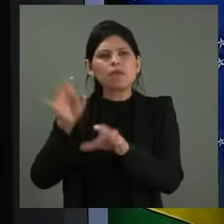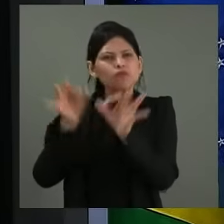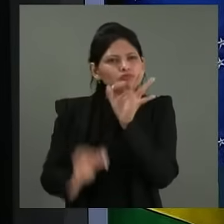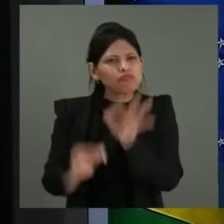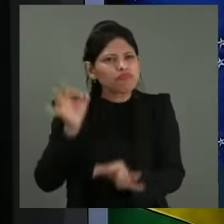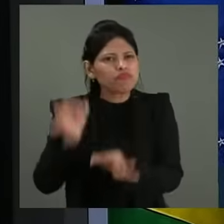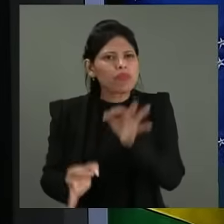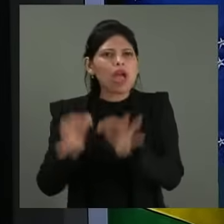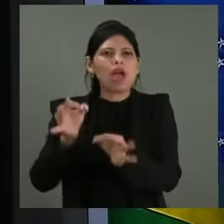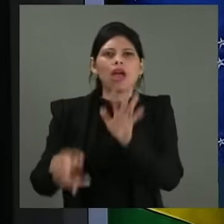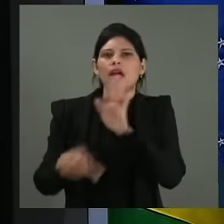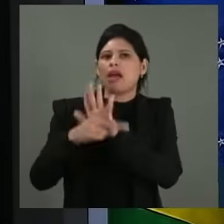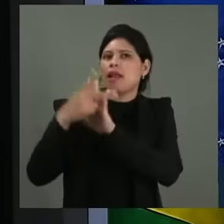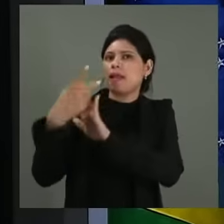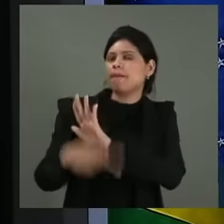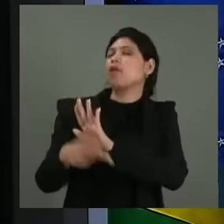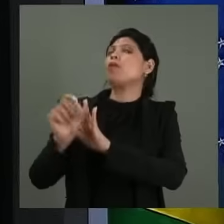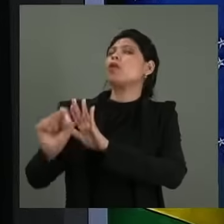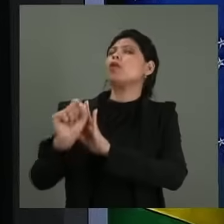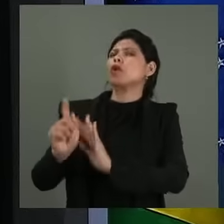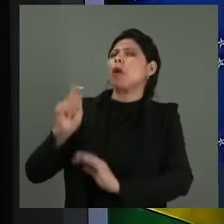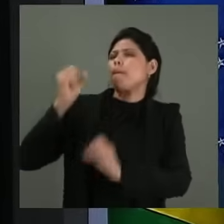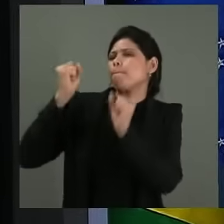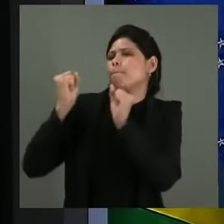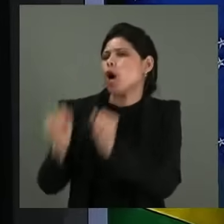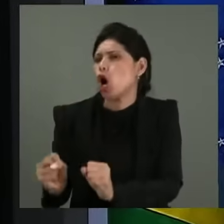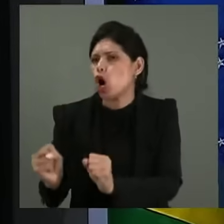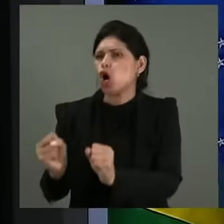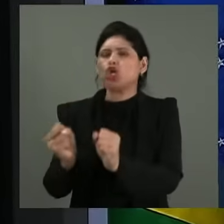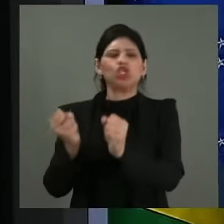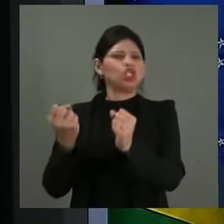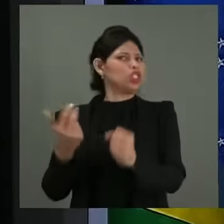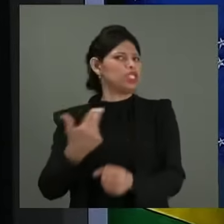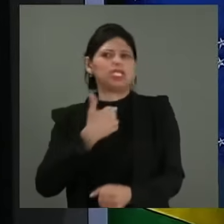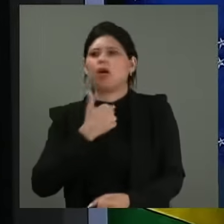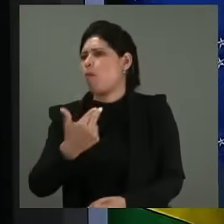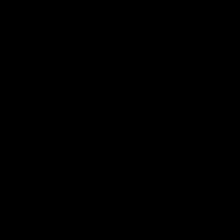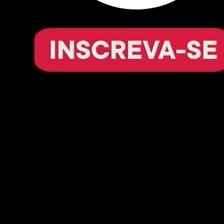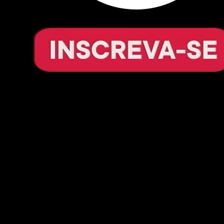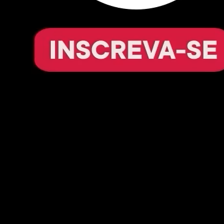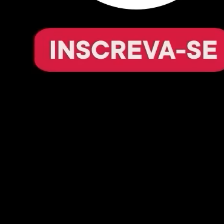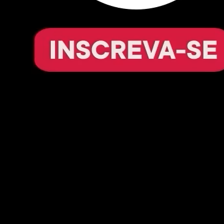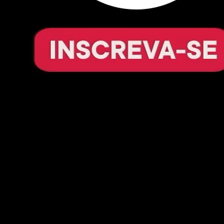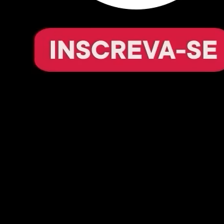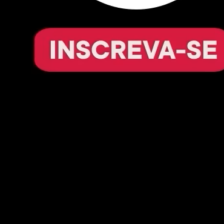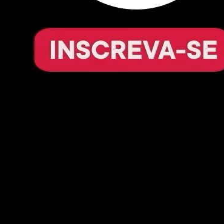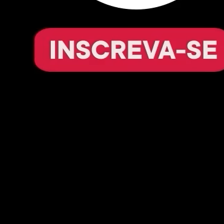ele próprio define o que pode, o que não pode ser divulgado.